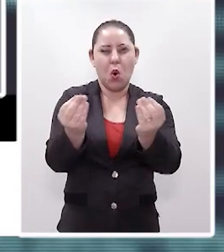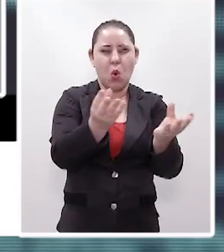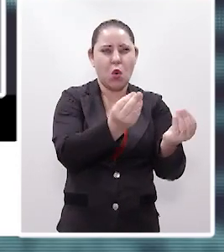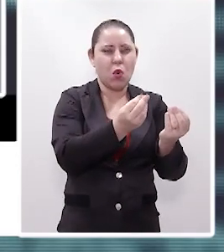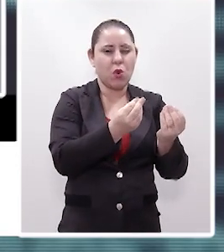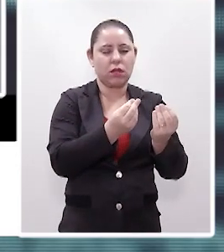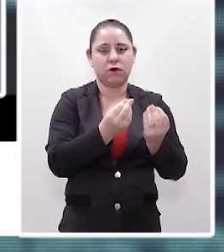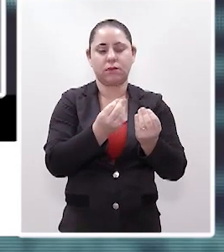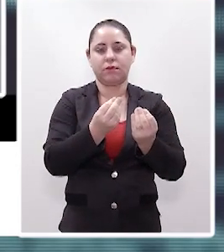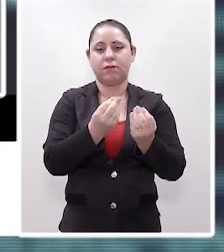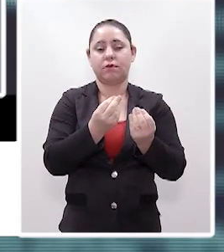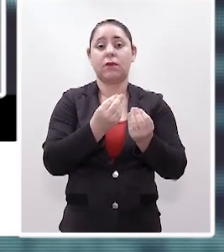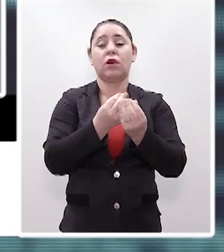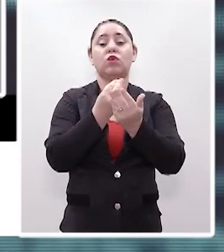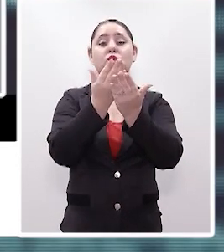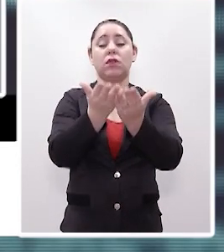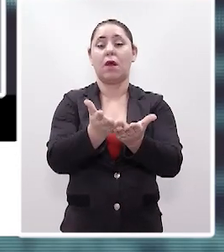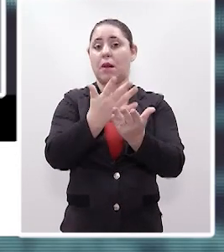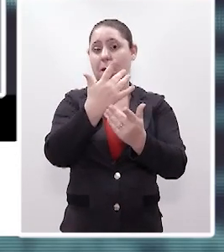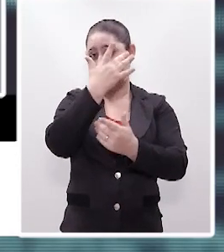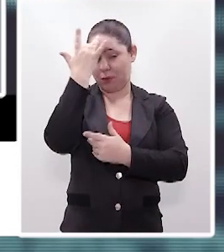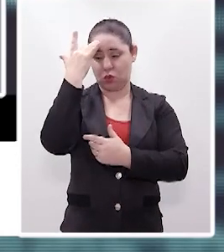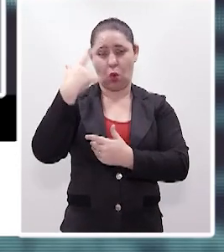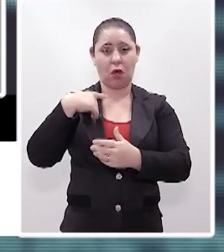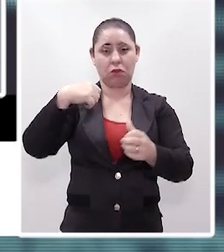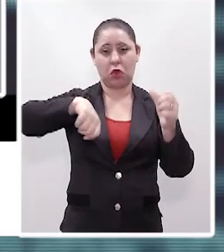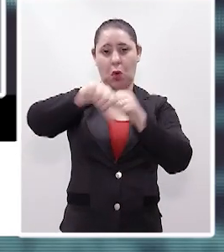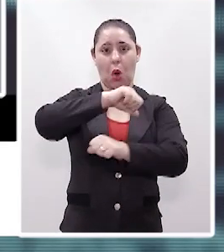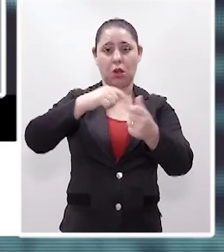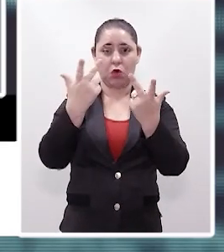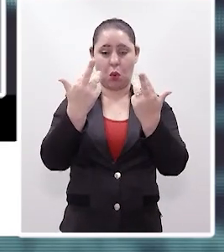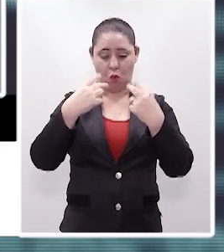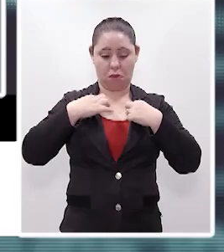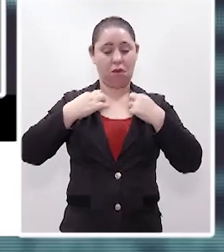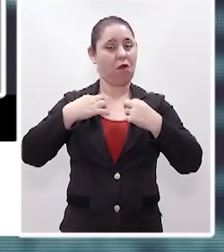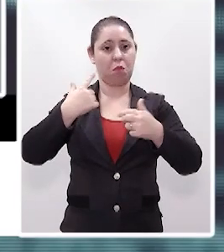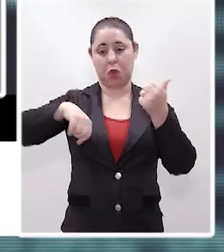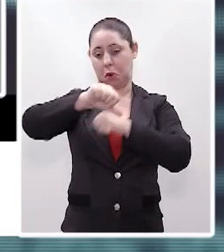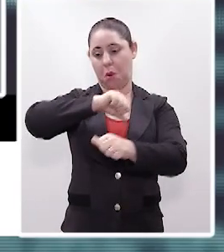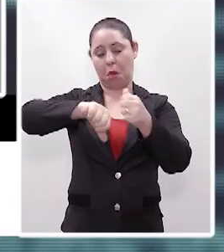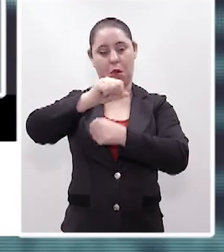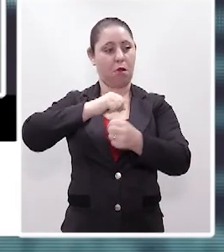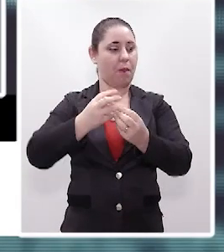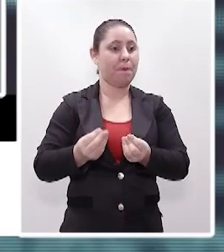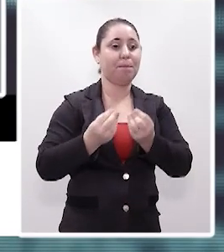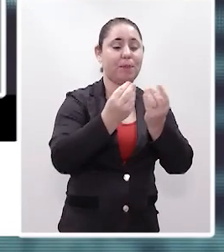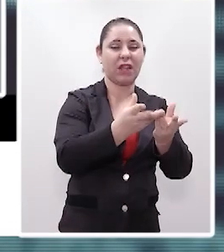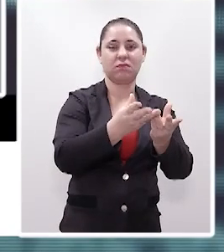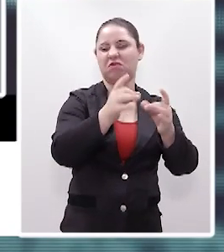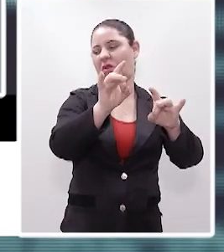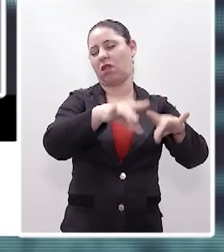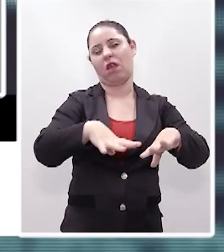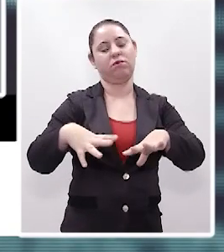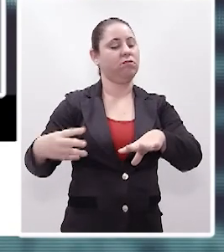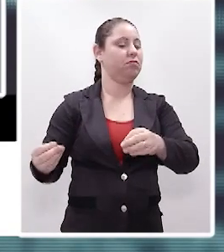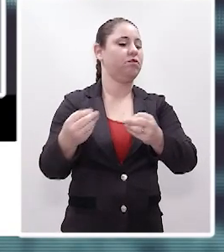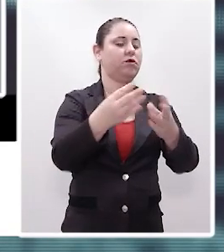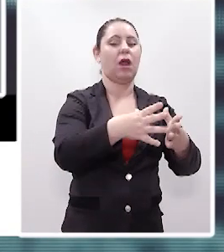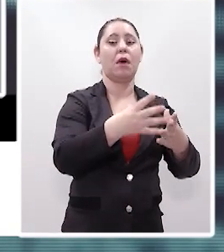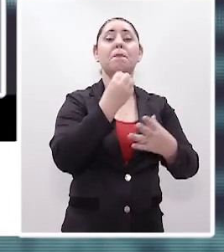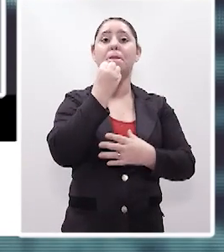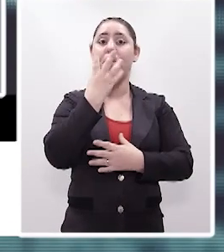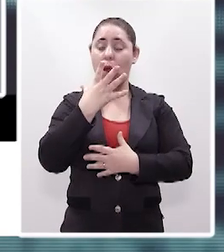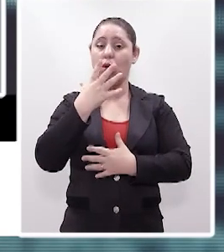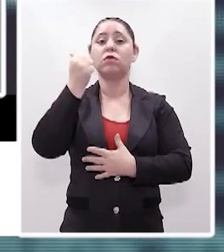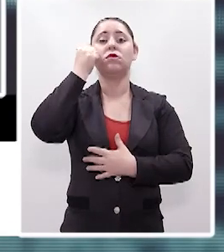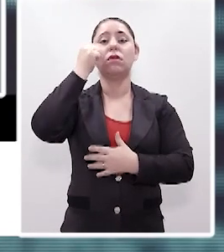muitas doações. Porque tem gente que vai trocando celular como trocar de roupa, né? Então, vai deixando de lado alguns